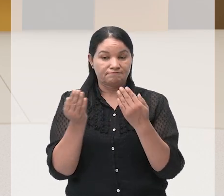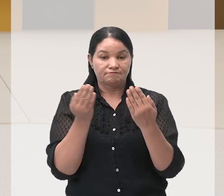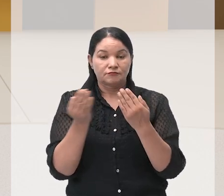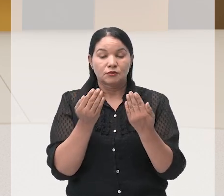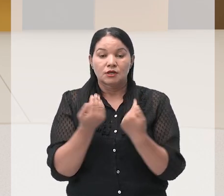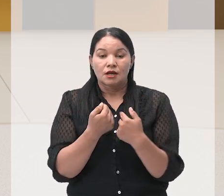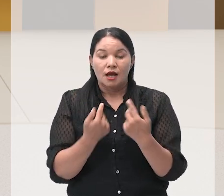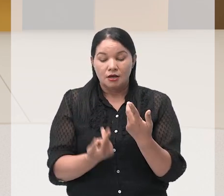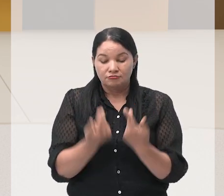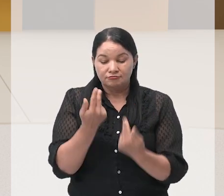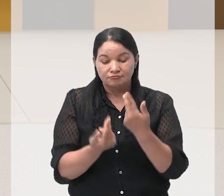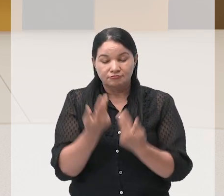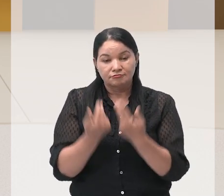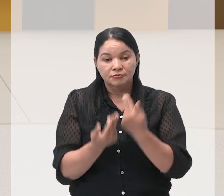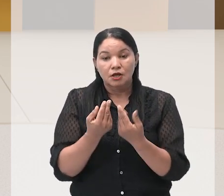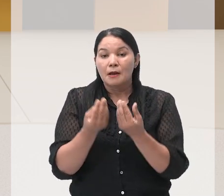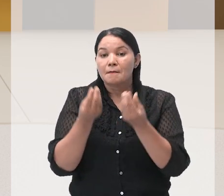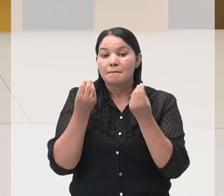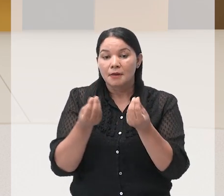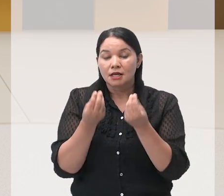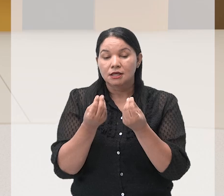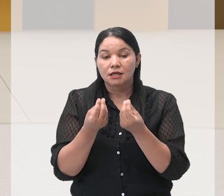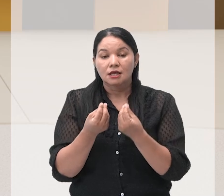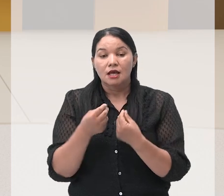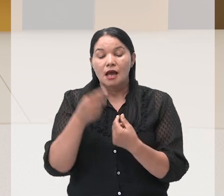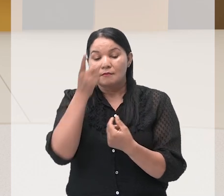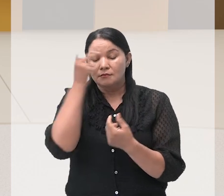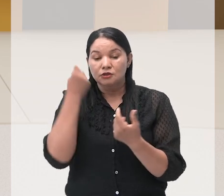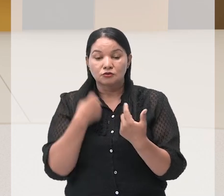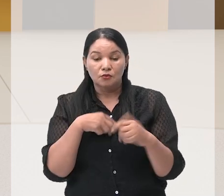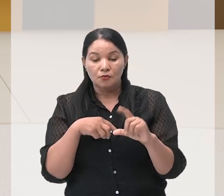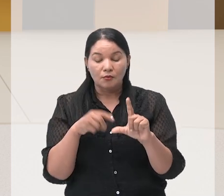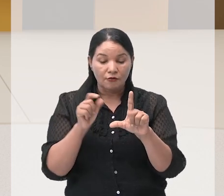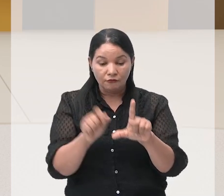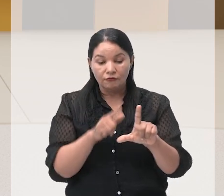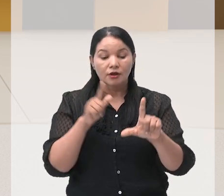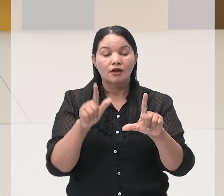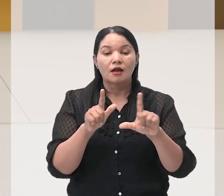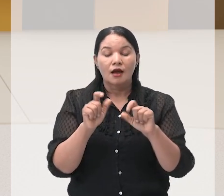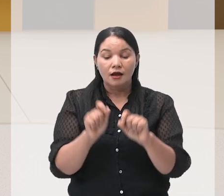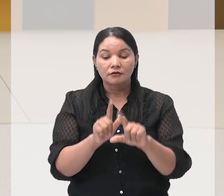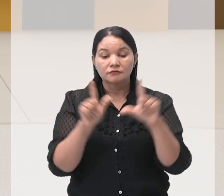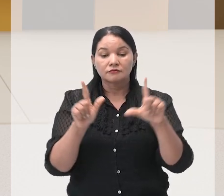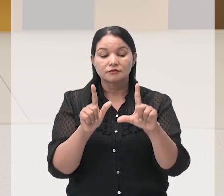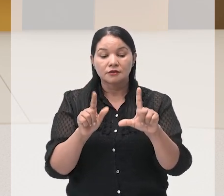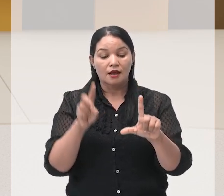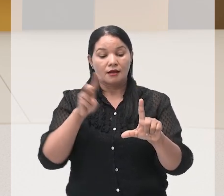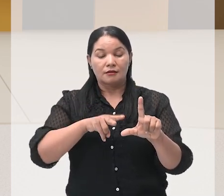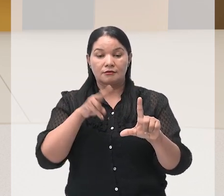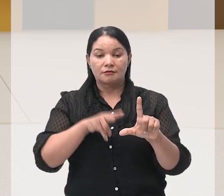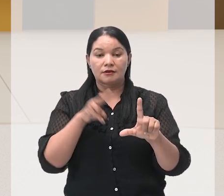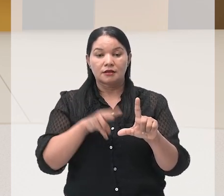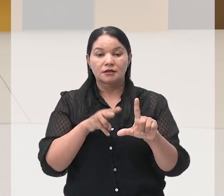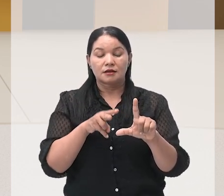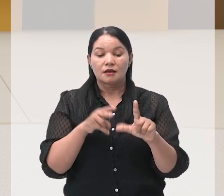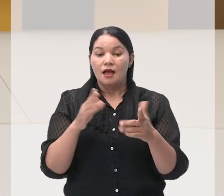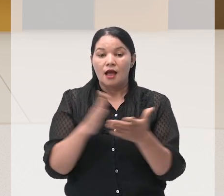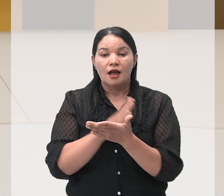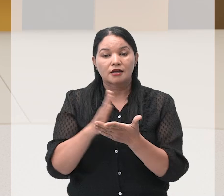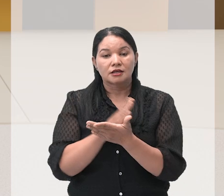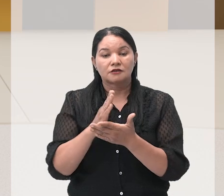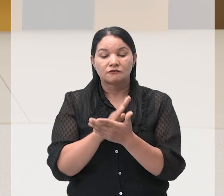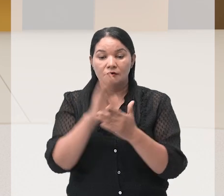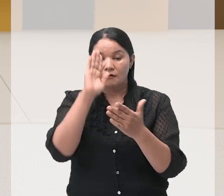leitor desavisado, um leitor com menos cuidado, basear a sua opinião apenas